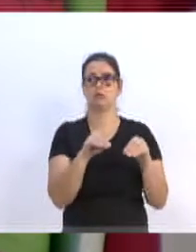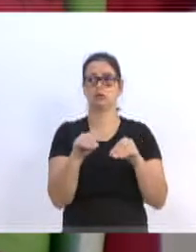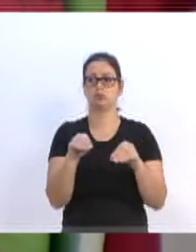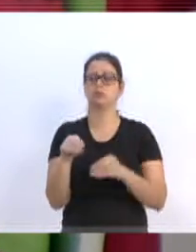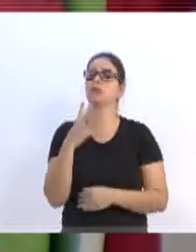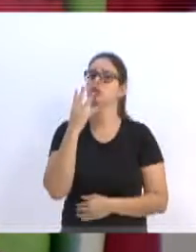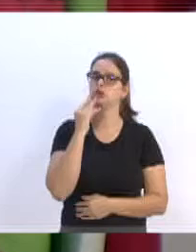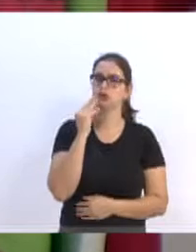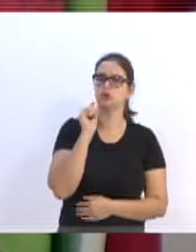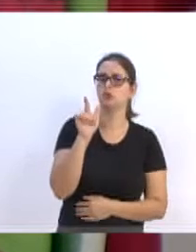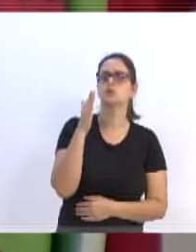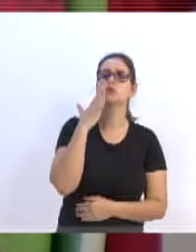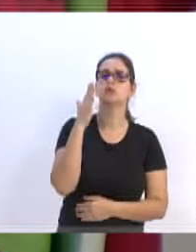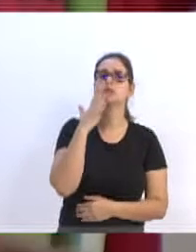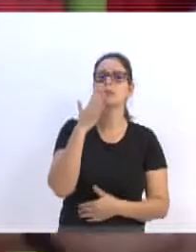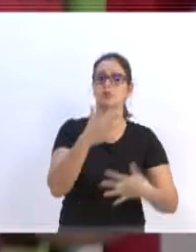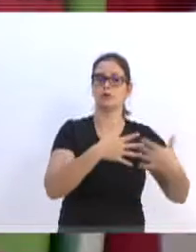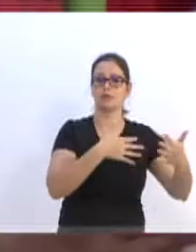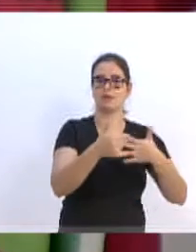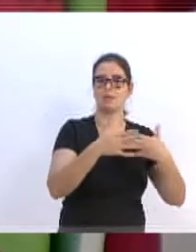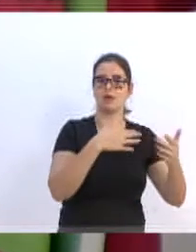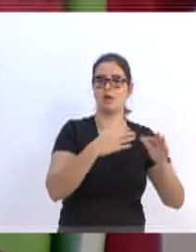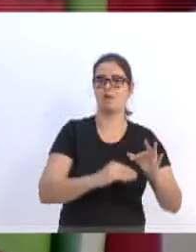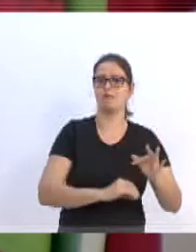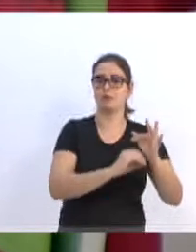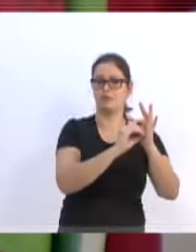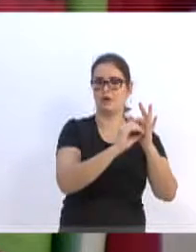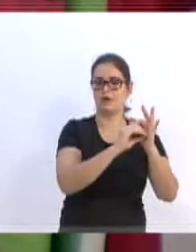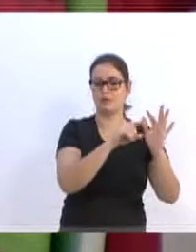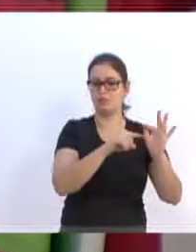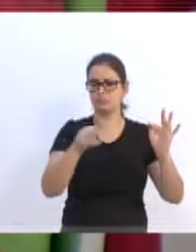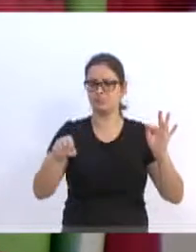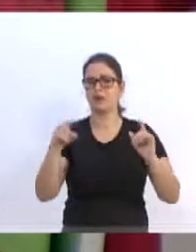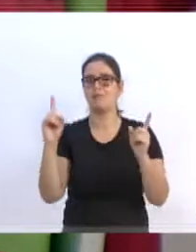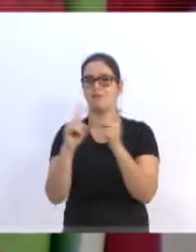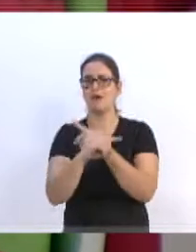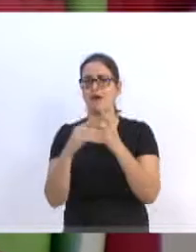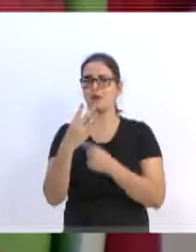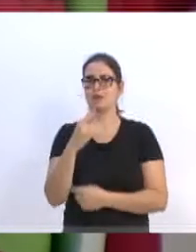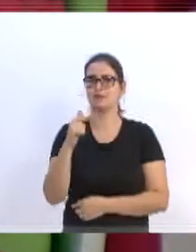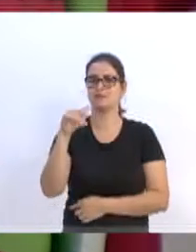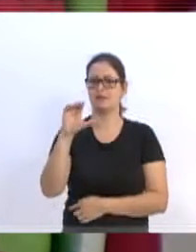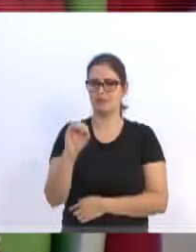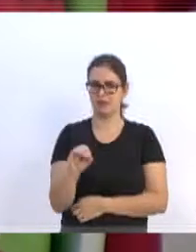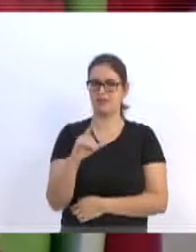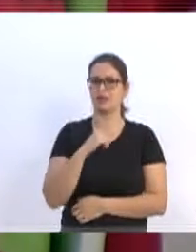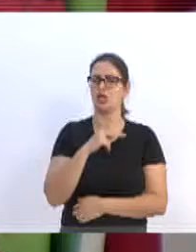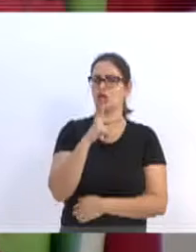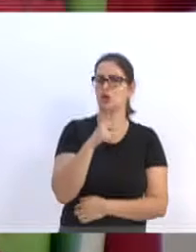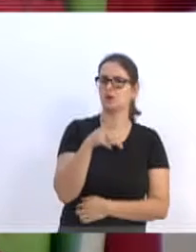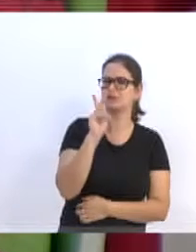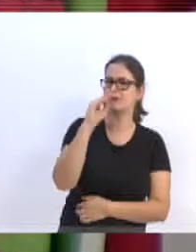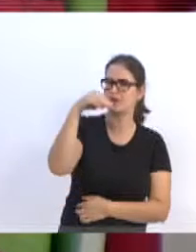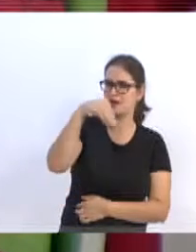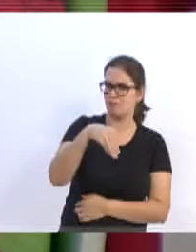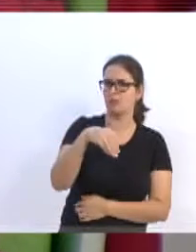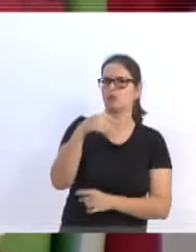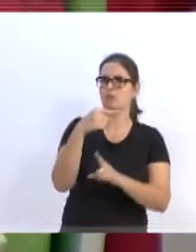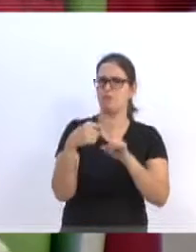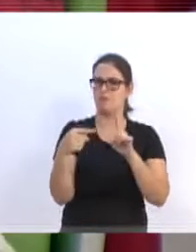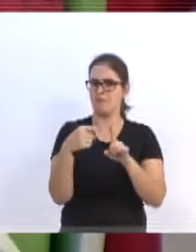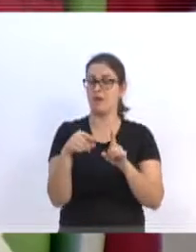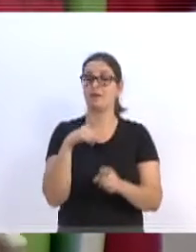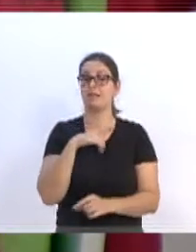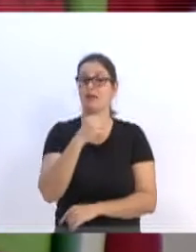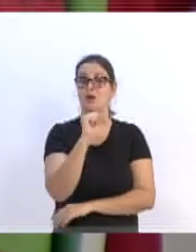saber que do terminal da fortaleza br 470 tem som dois quilômetros e meio da minha tem